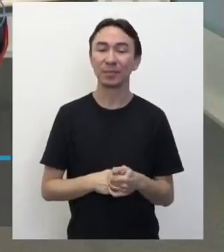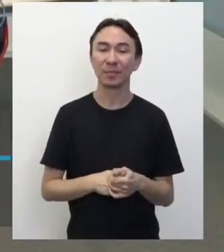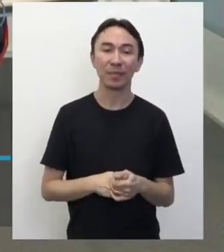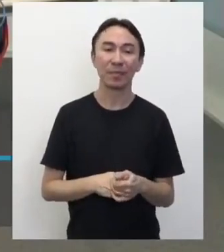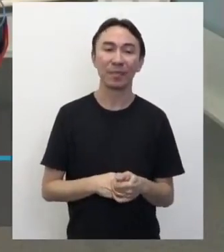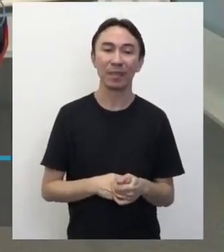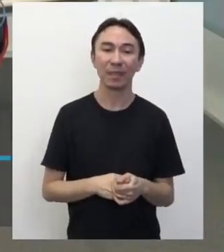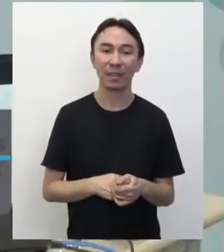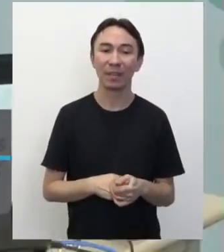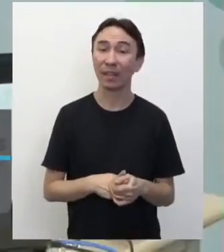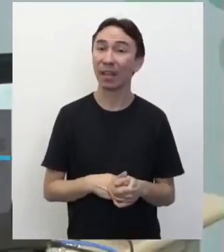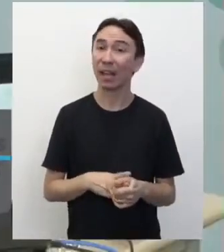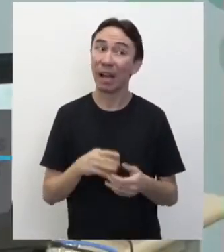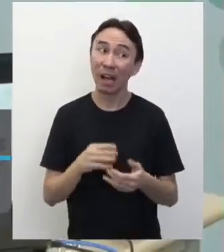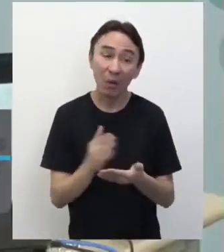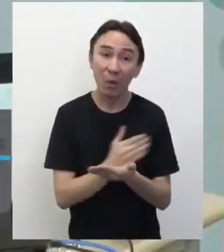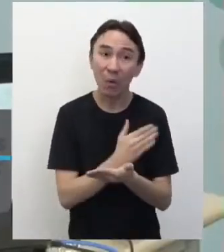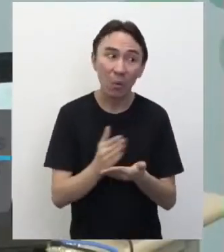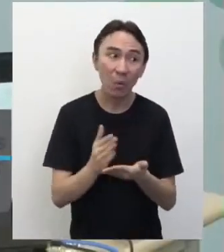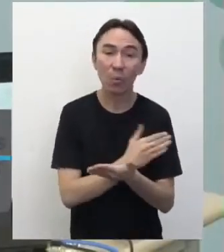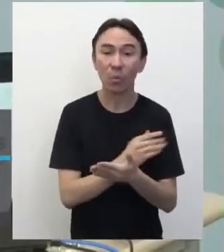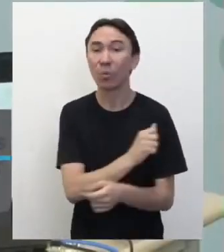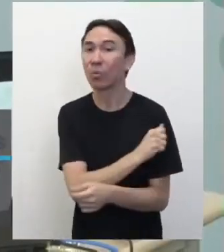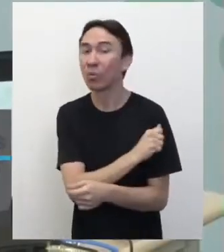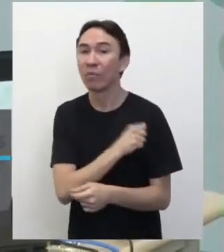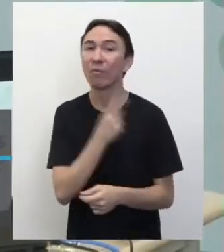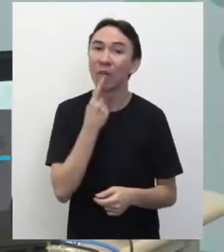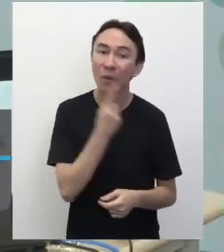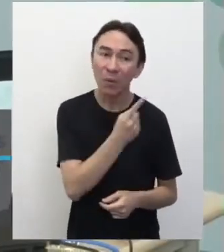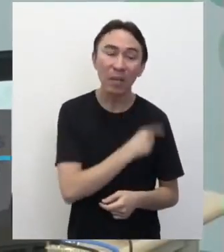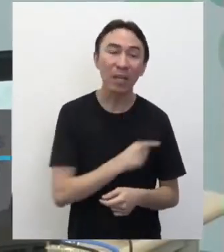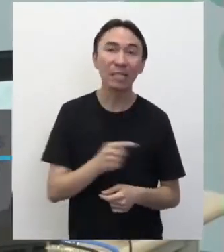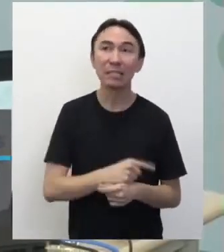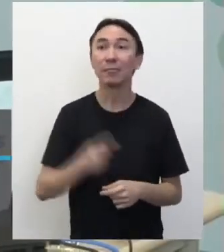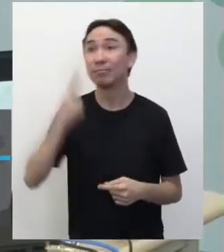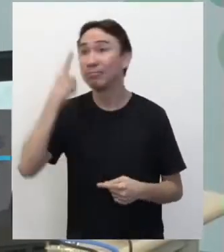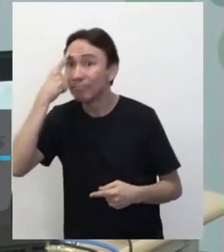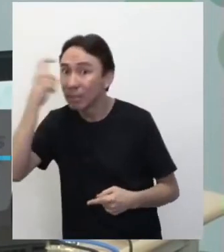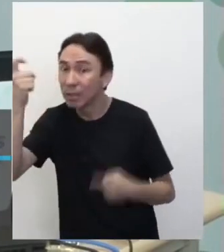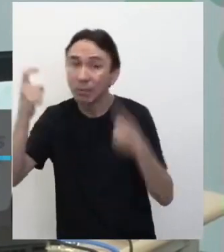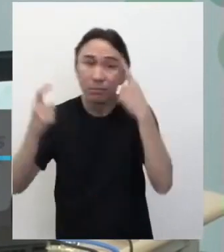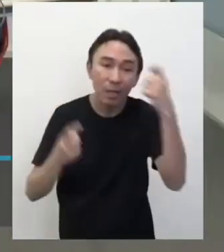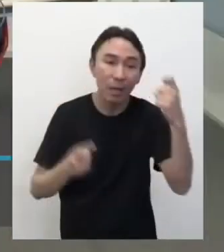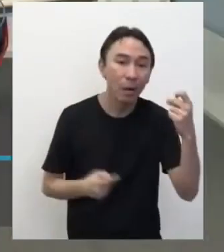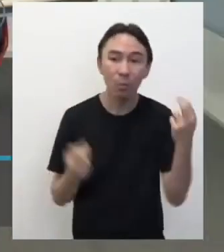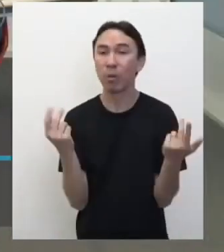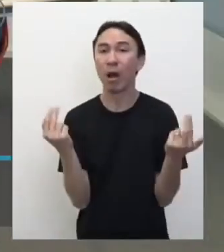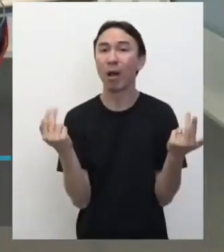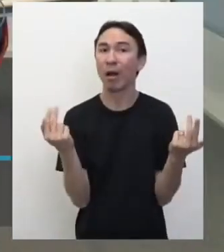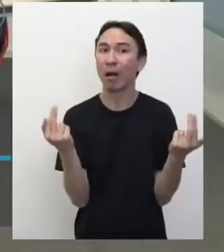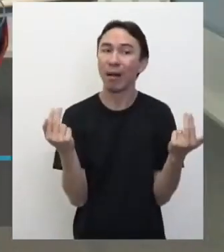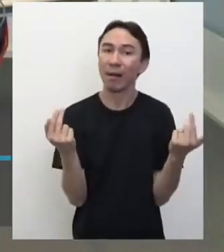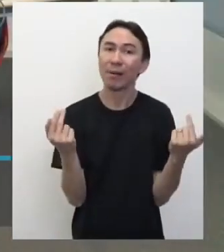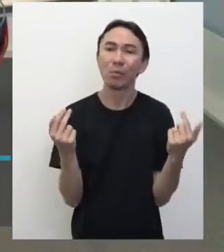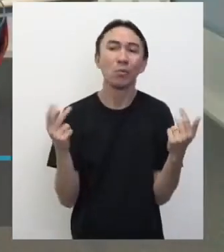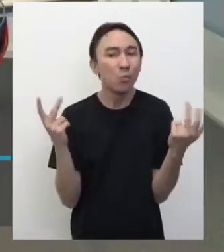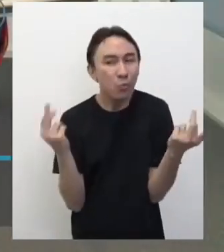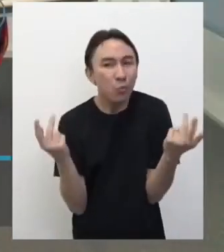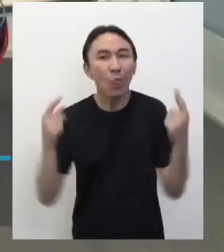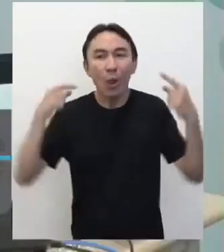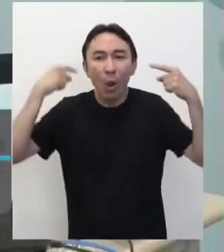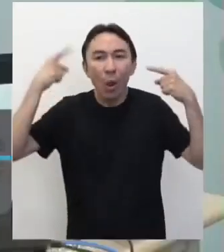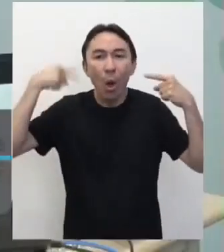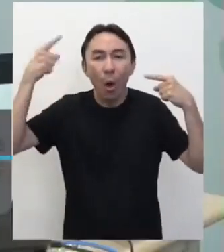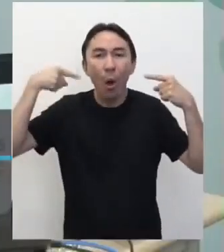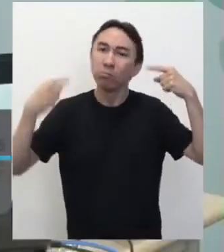Porque eles tinham ideias muito iguais. Isso. Pois acho que era louco também. Isso, muito bem. Não tem um ditado